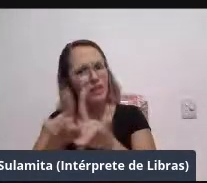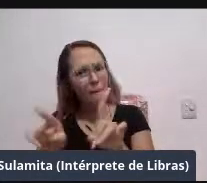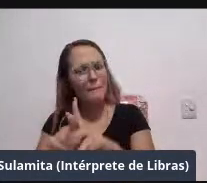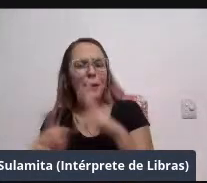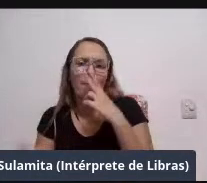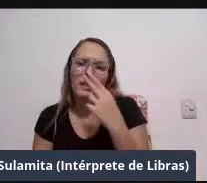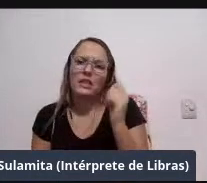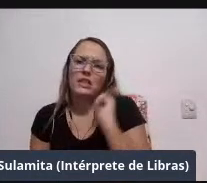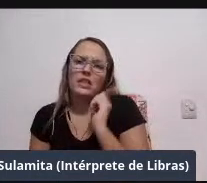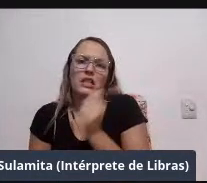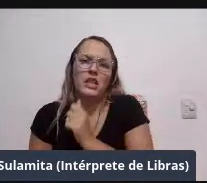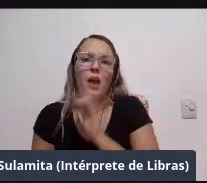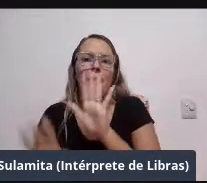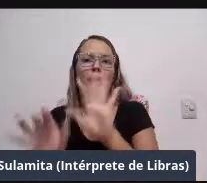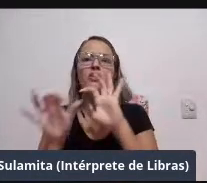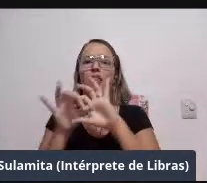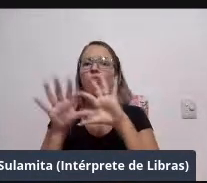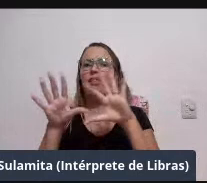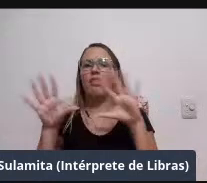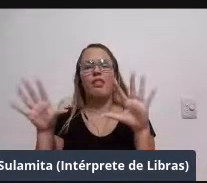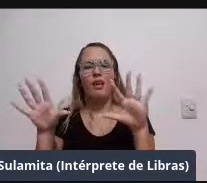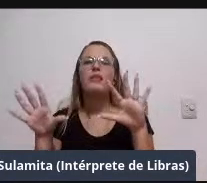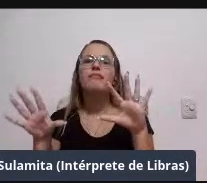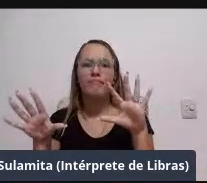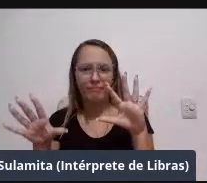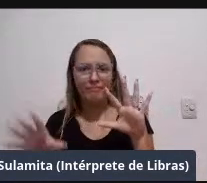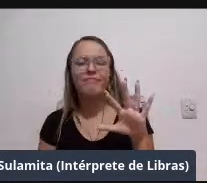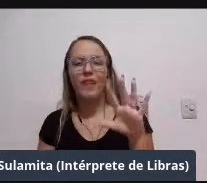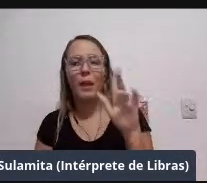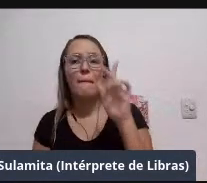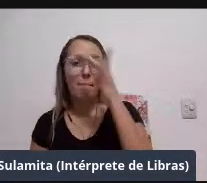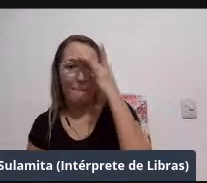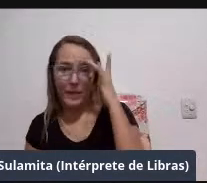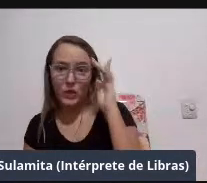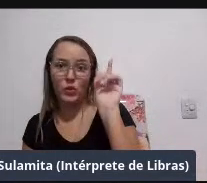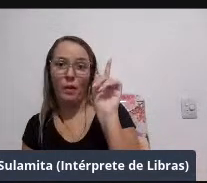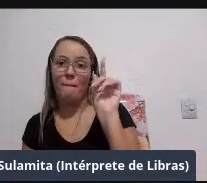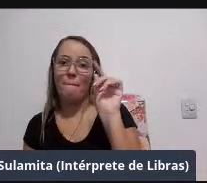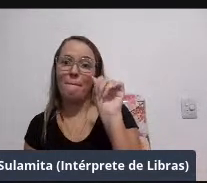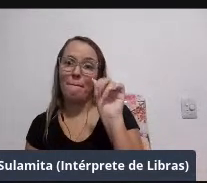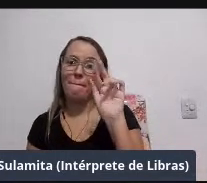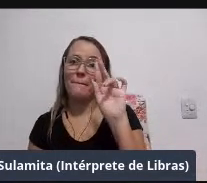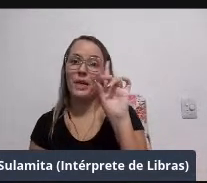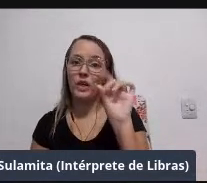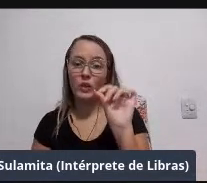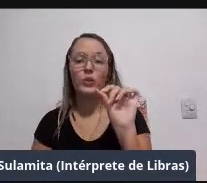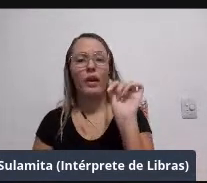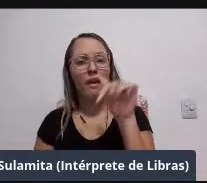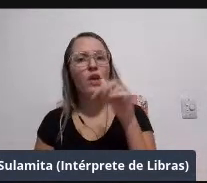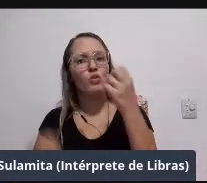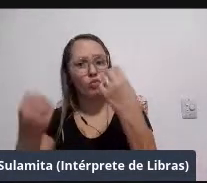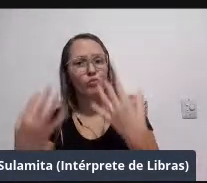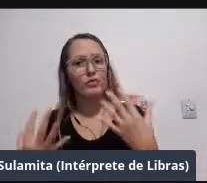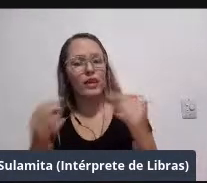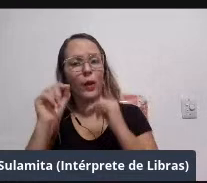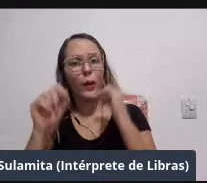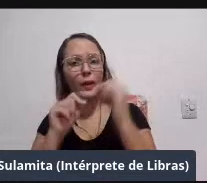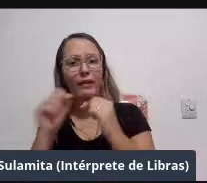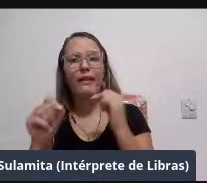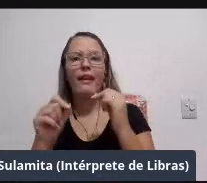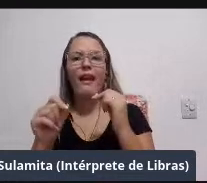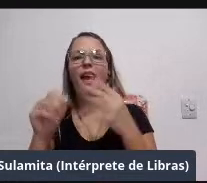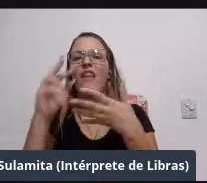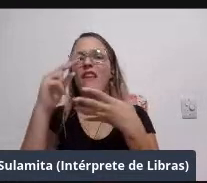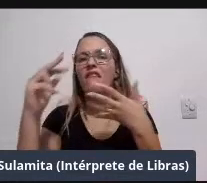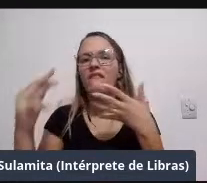também libertos, forros, pardos, pretos, então discutir essa categorização racial. E o que mais me